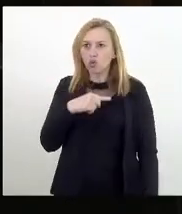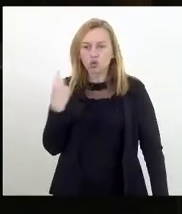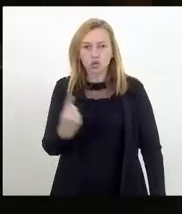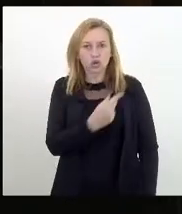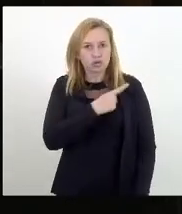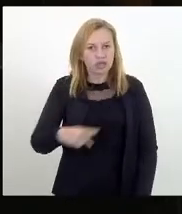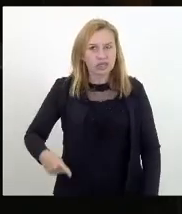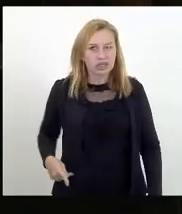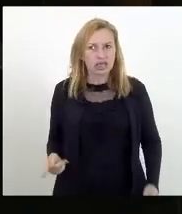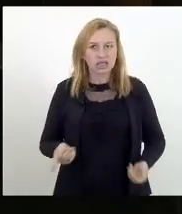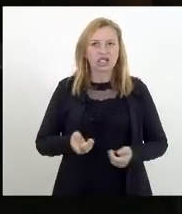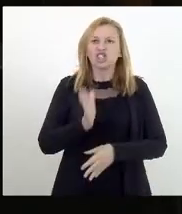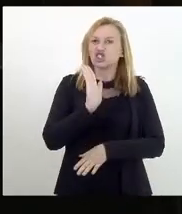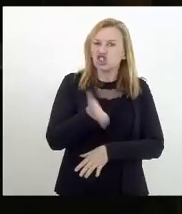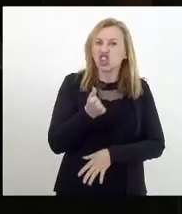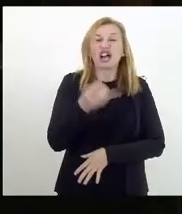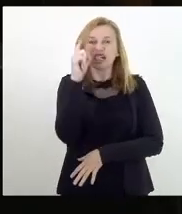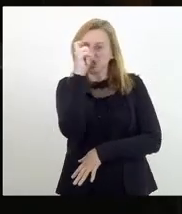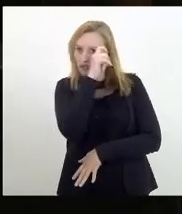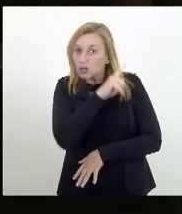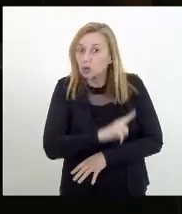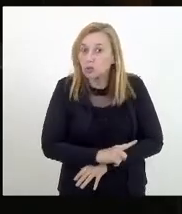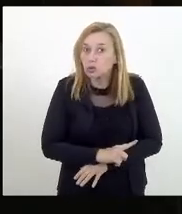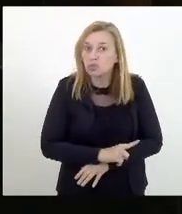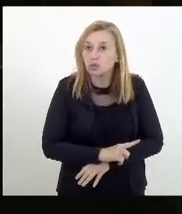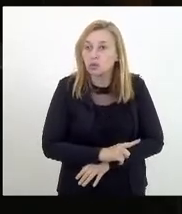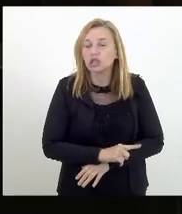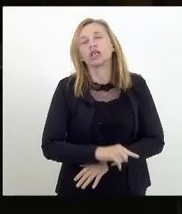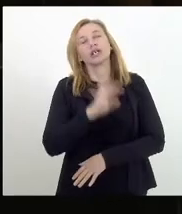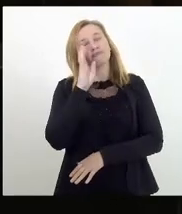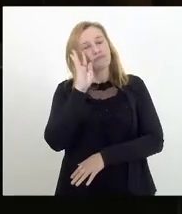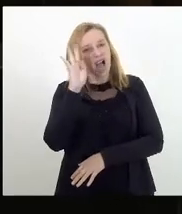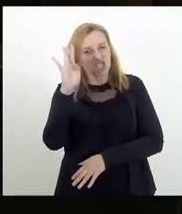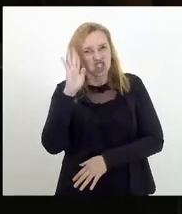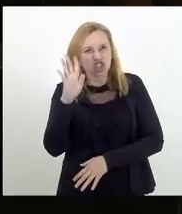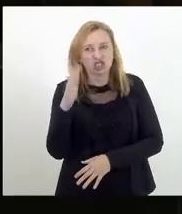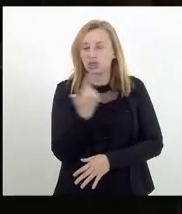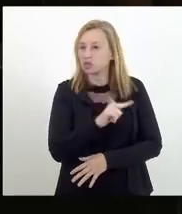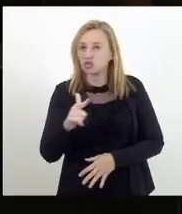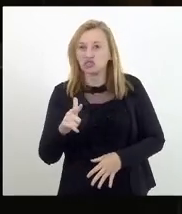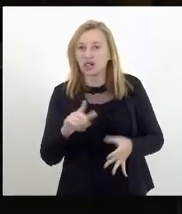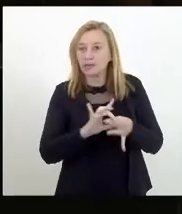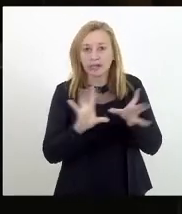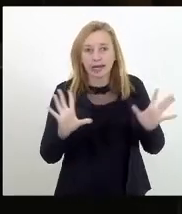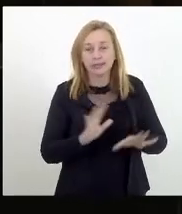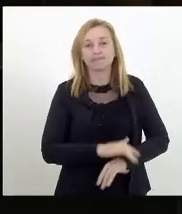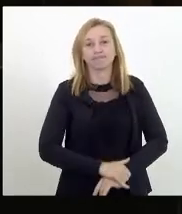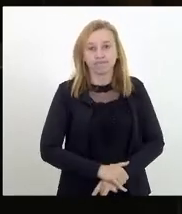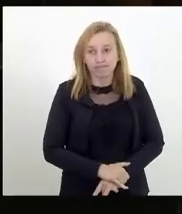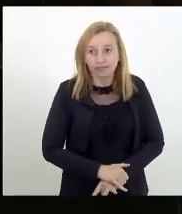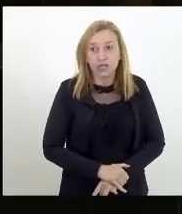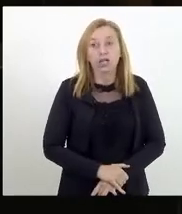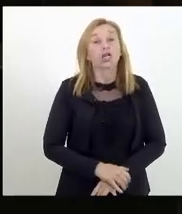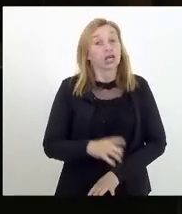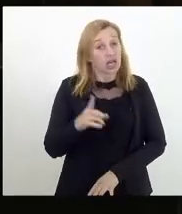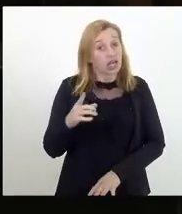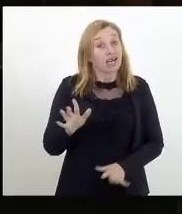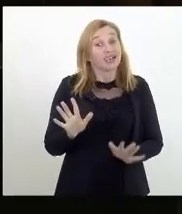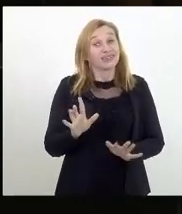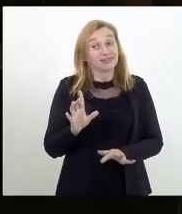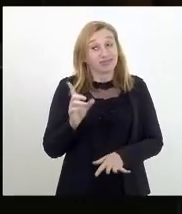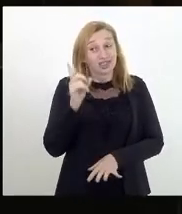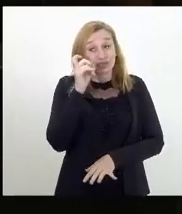Presidente já tá difícil e imagine sem ela Márcio é uma situação super